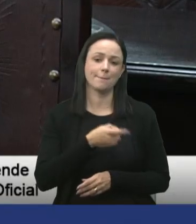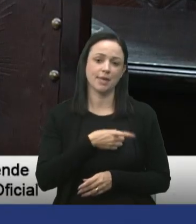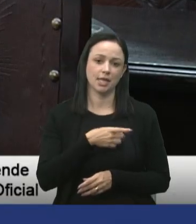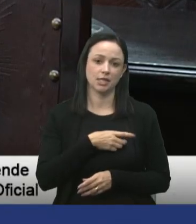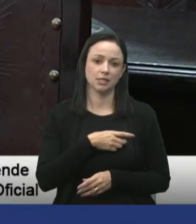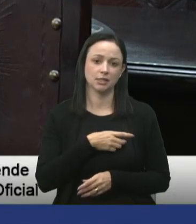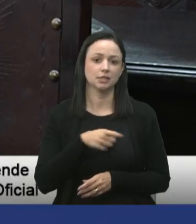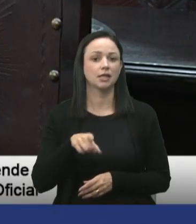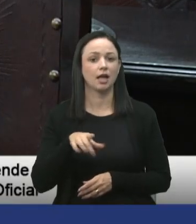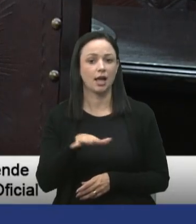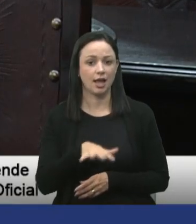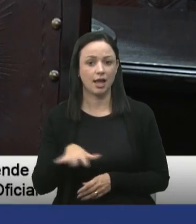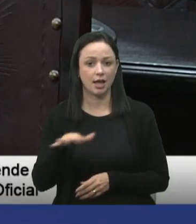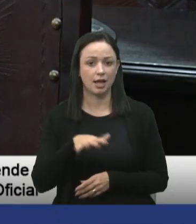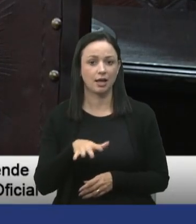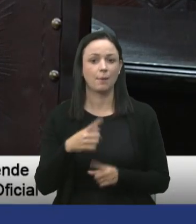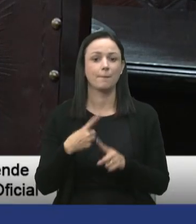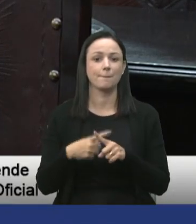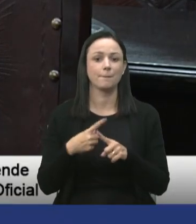É uma área que é ocupada